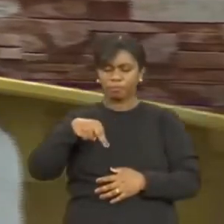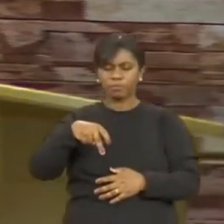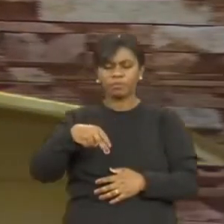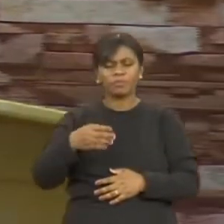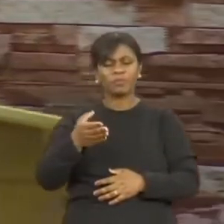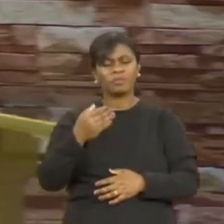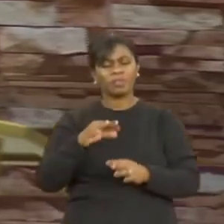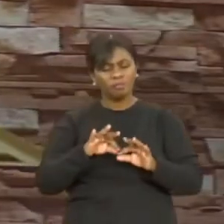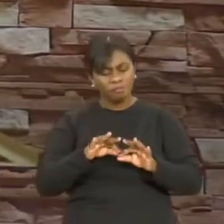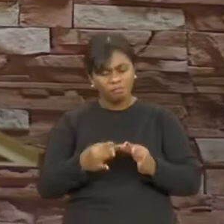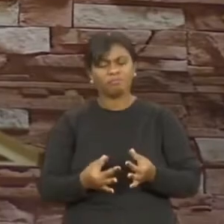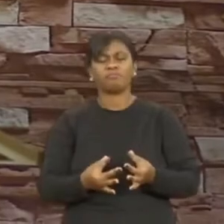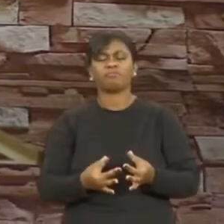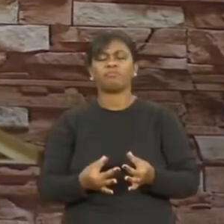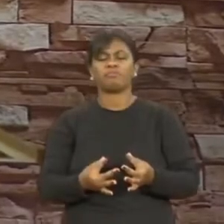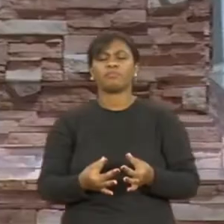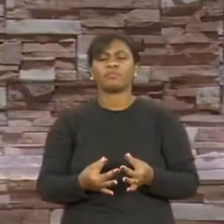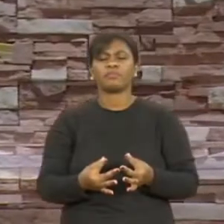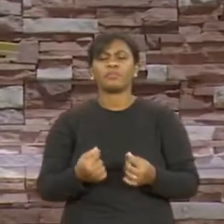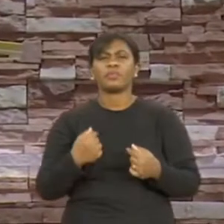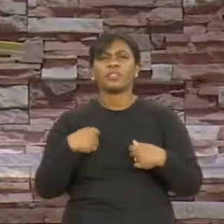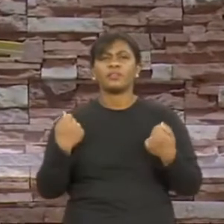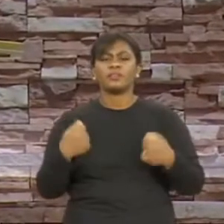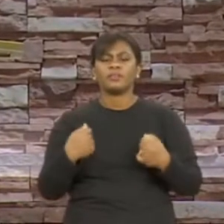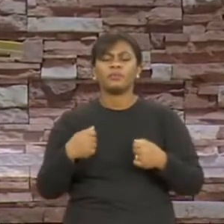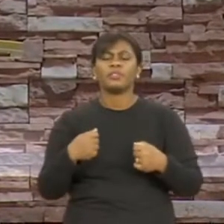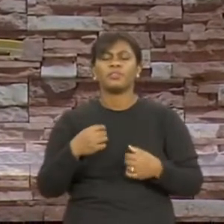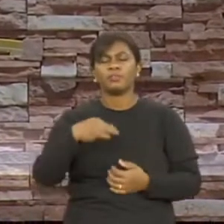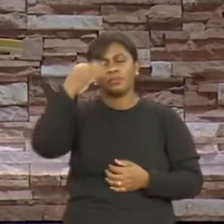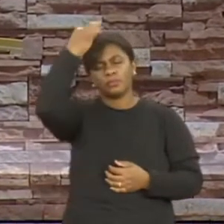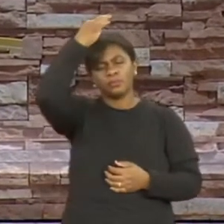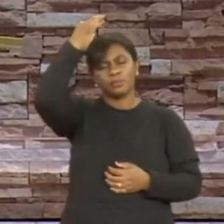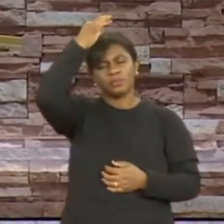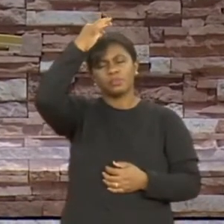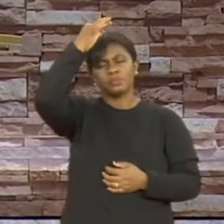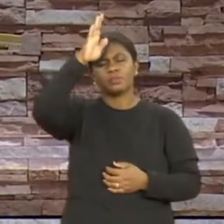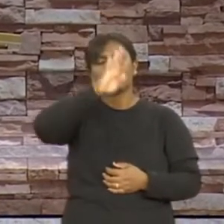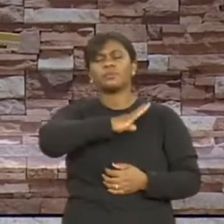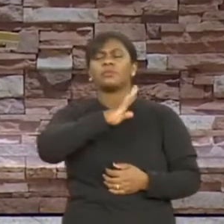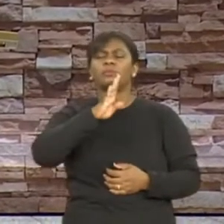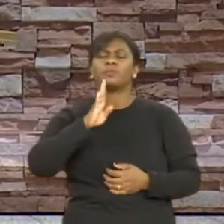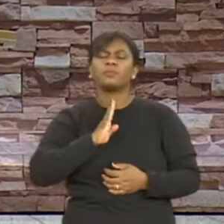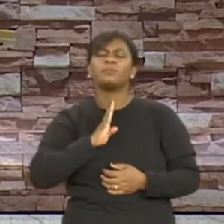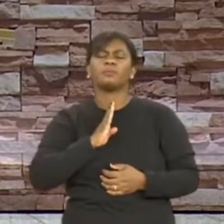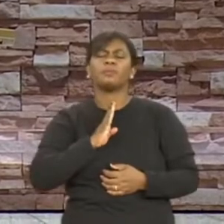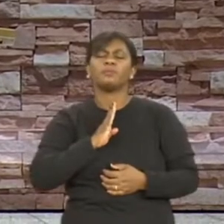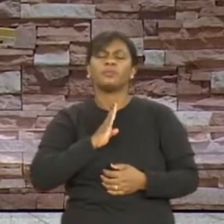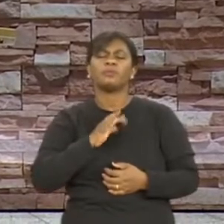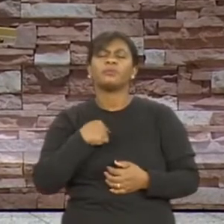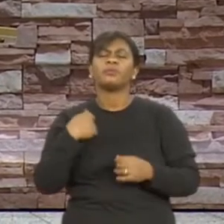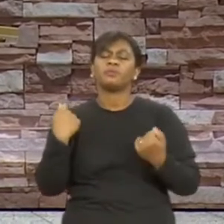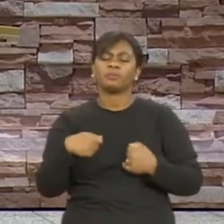Venha com humildade. Eu preciso, bispo, do Espírito Santo. Eu preciso.